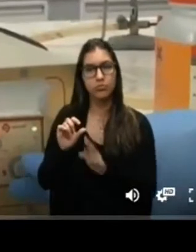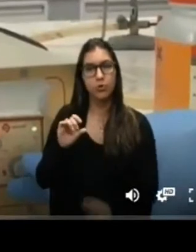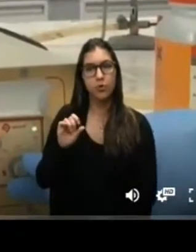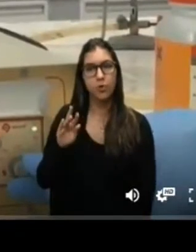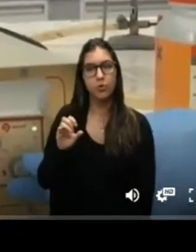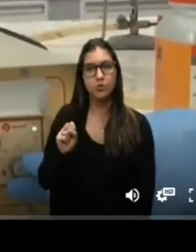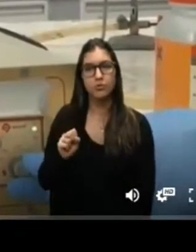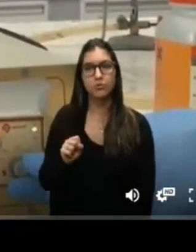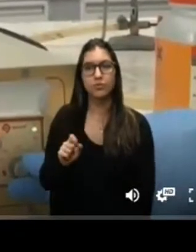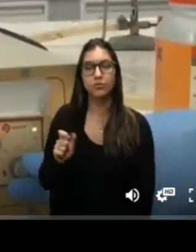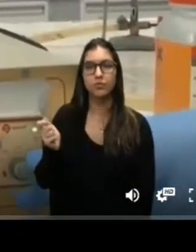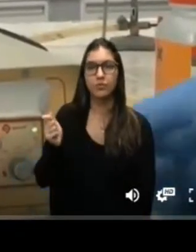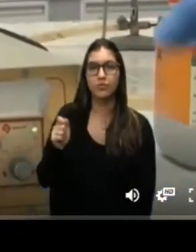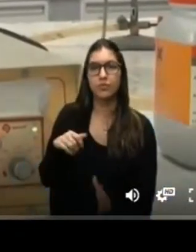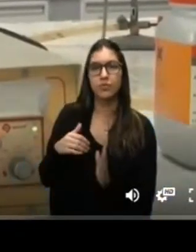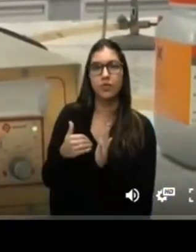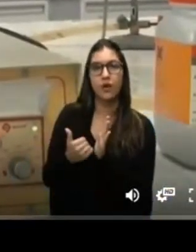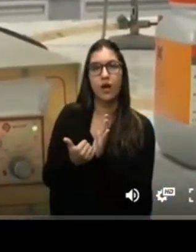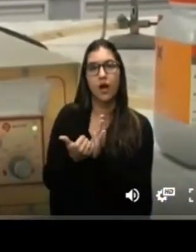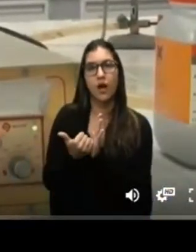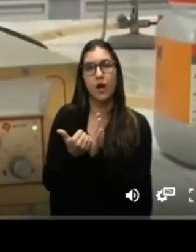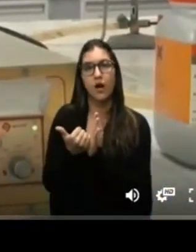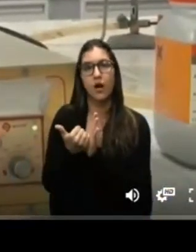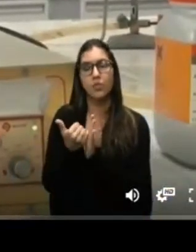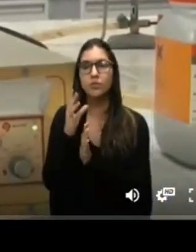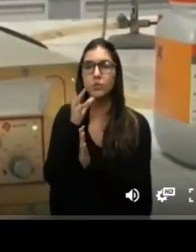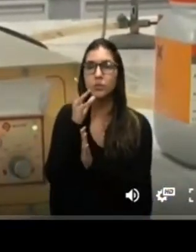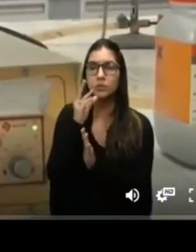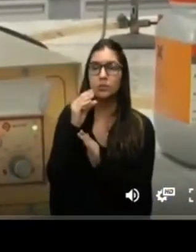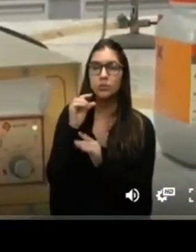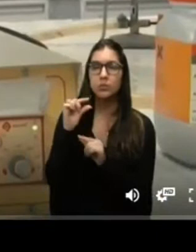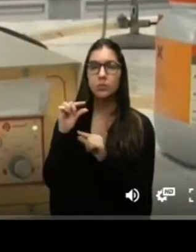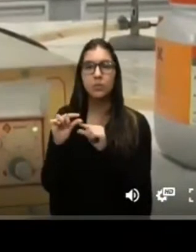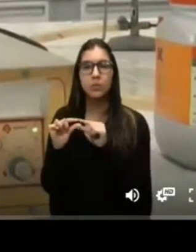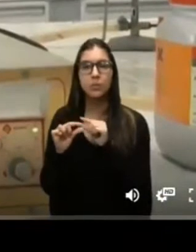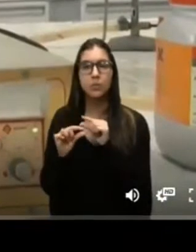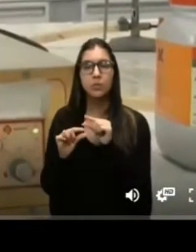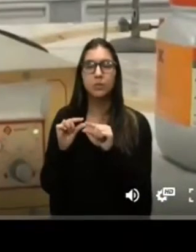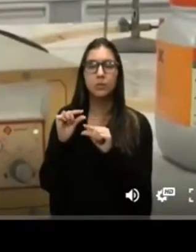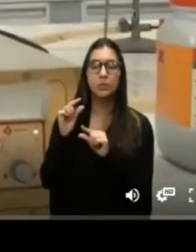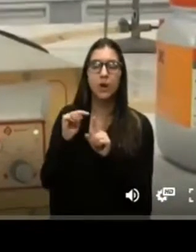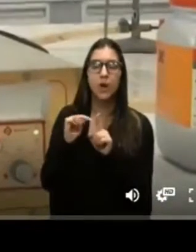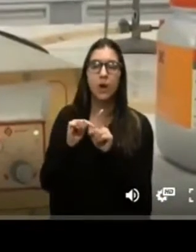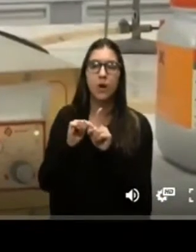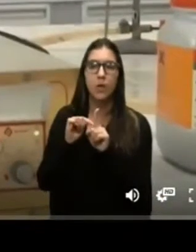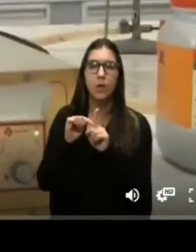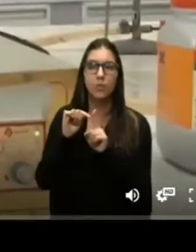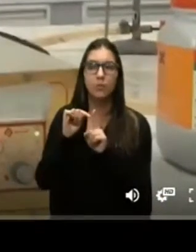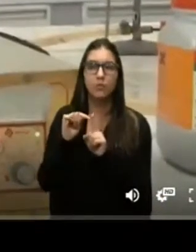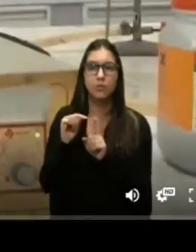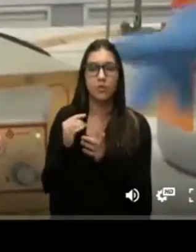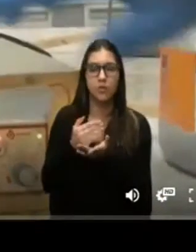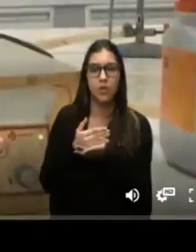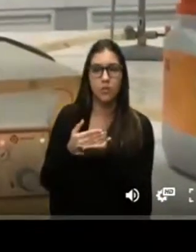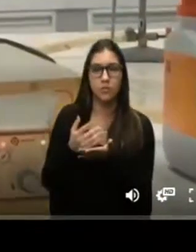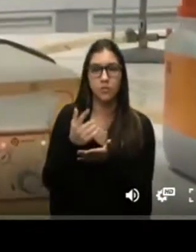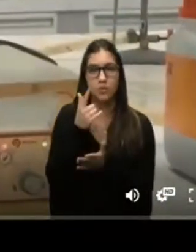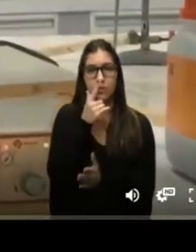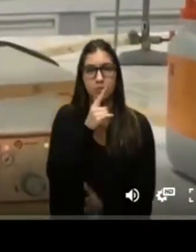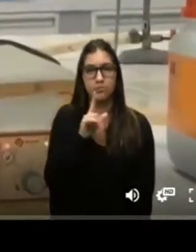E nós vamos aumentando ali lentamente a temperatura dos compostos. Então nós inicialmente colocamos